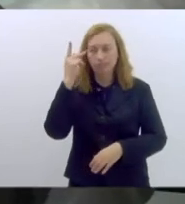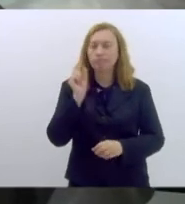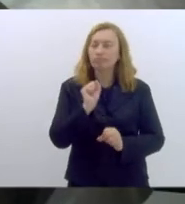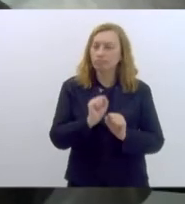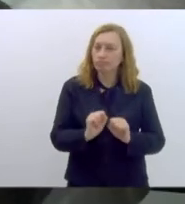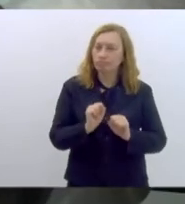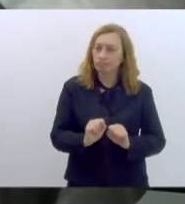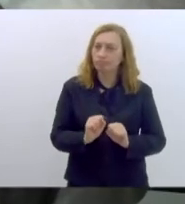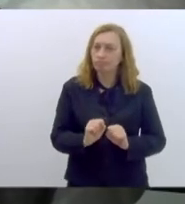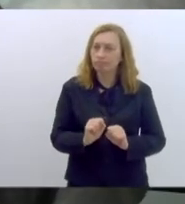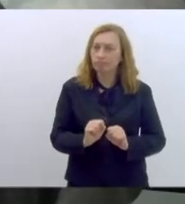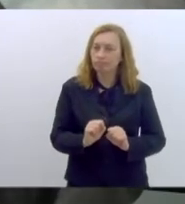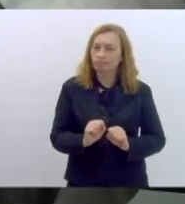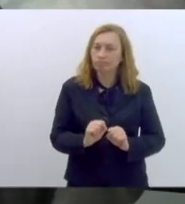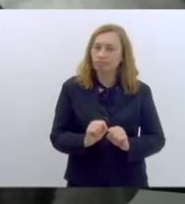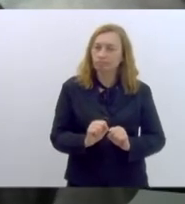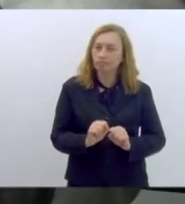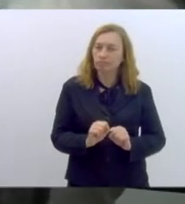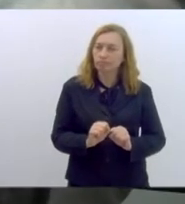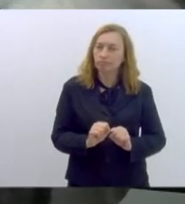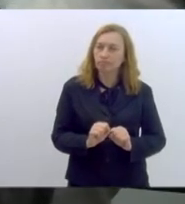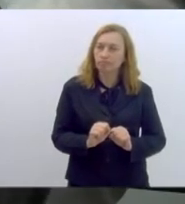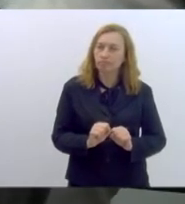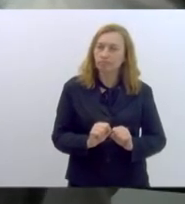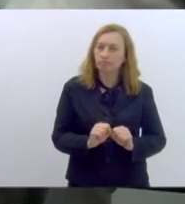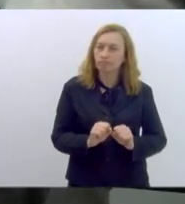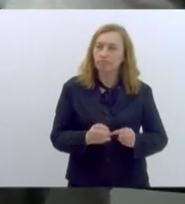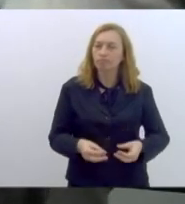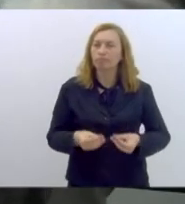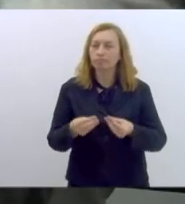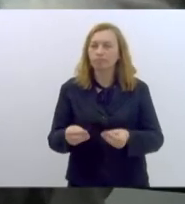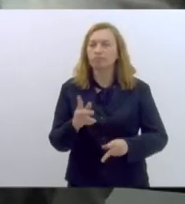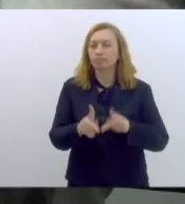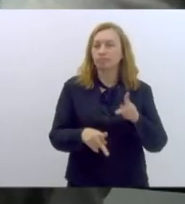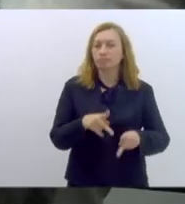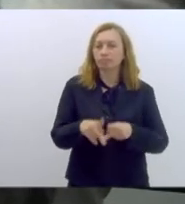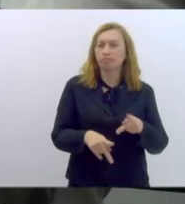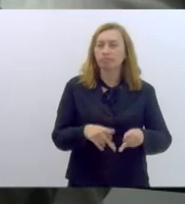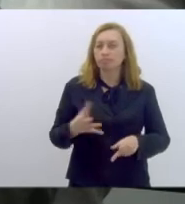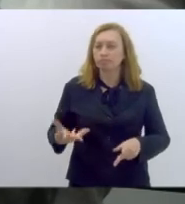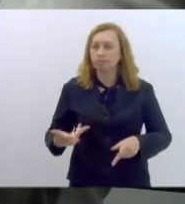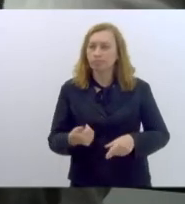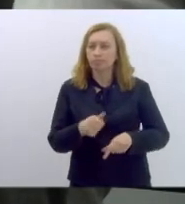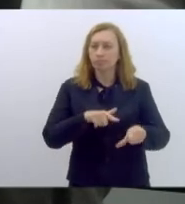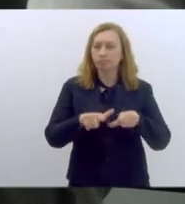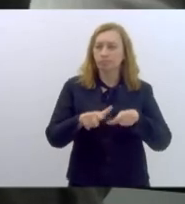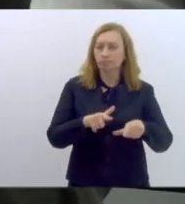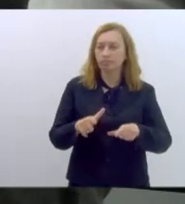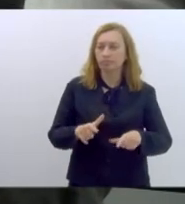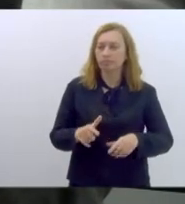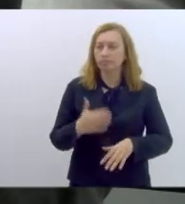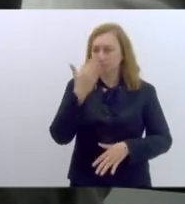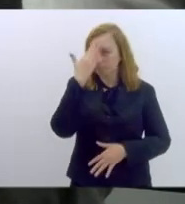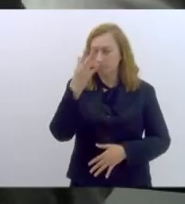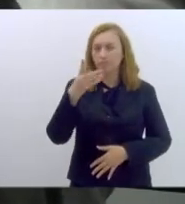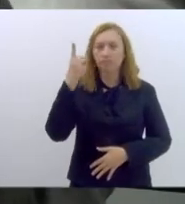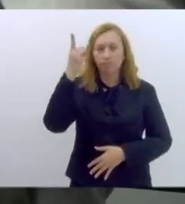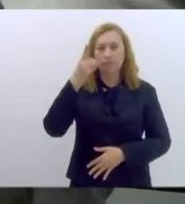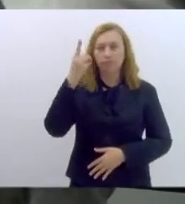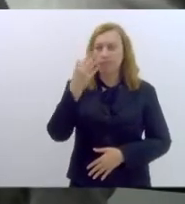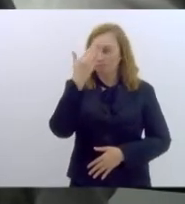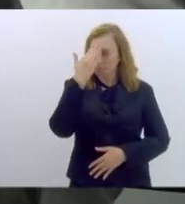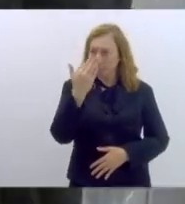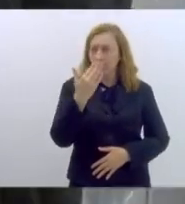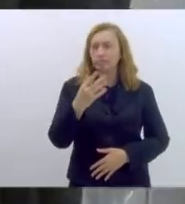poder entregar à população fluminense um serviço na qualidade que ela merece. Obrigado, deputado. Eu te